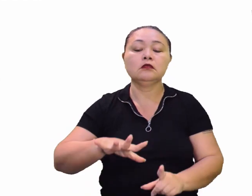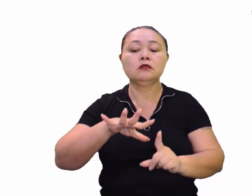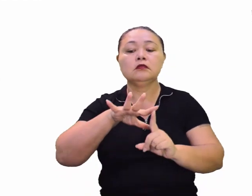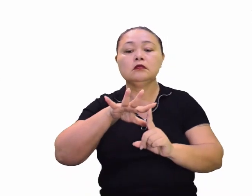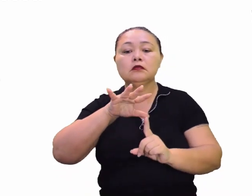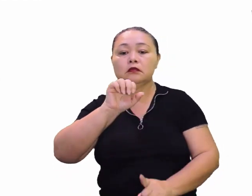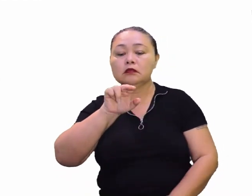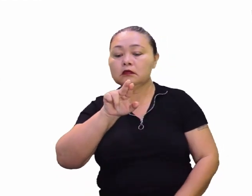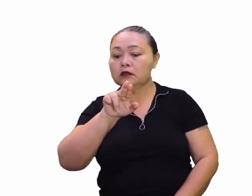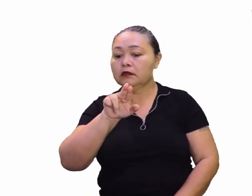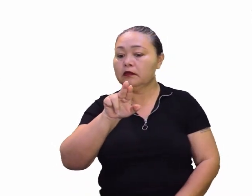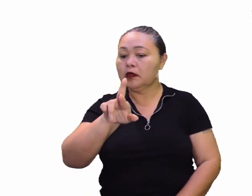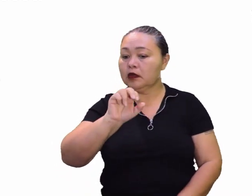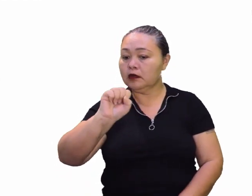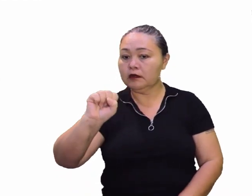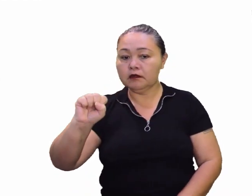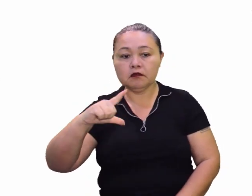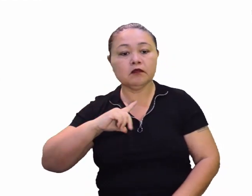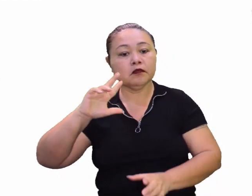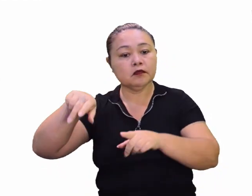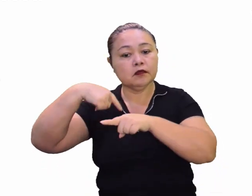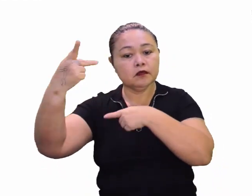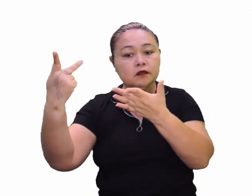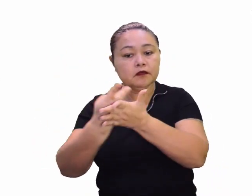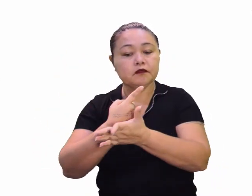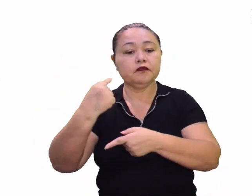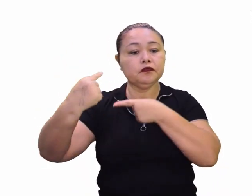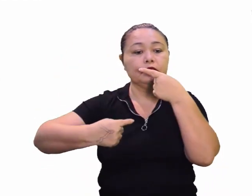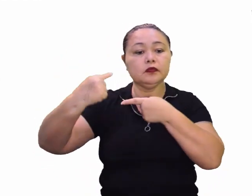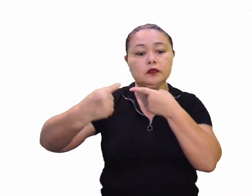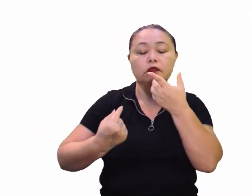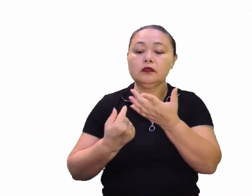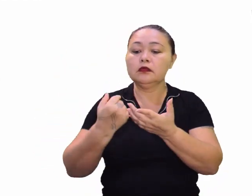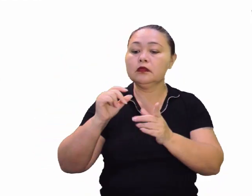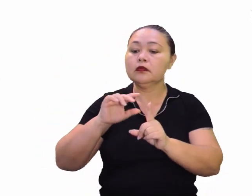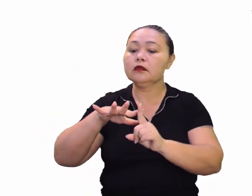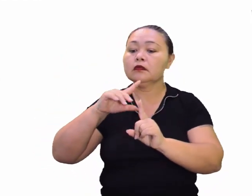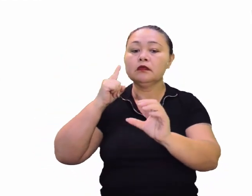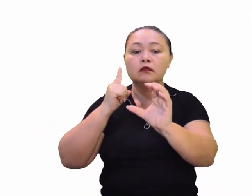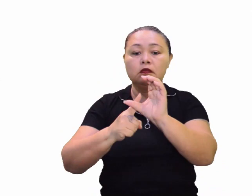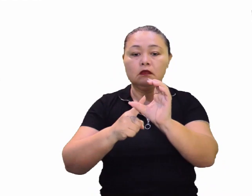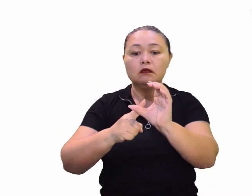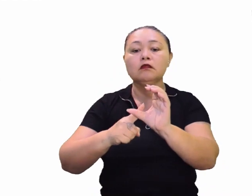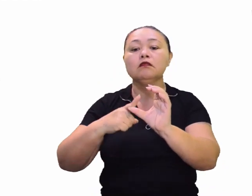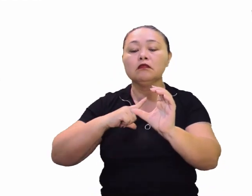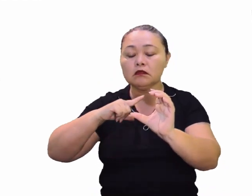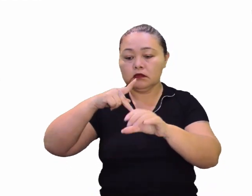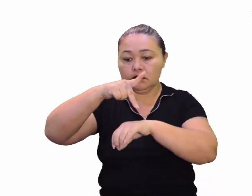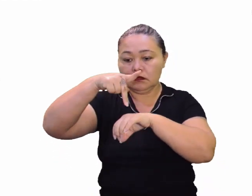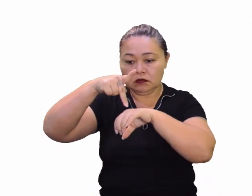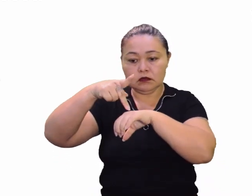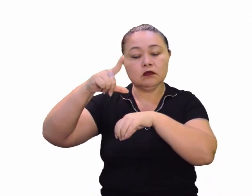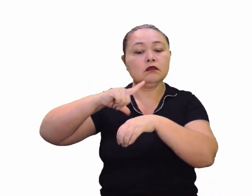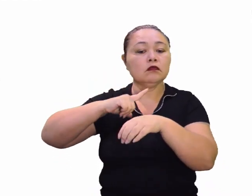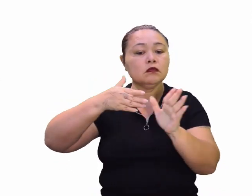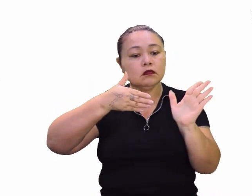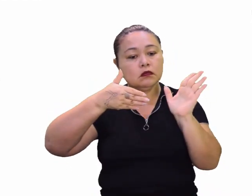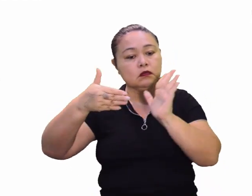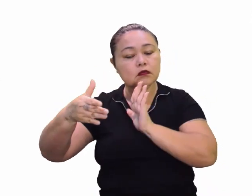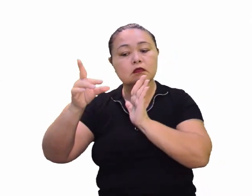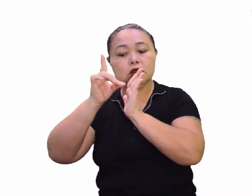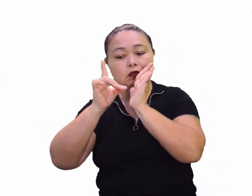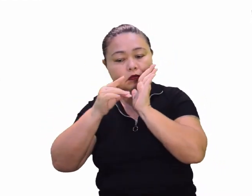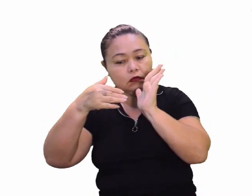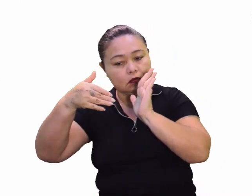Soviética, em decorrência do colapso do modelo político econômico comunista que vigorou nesses países durante